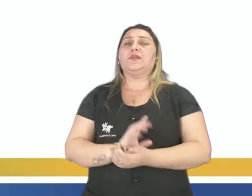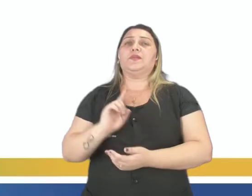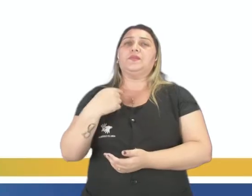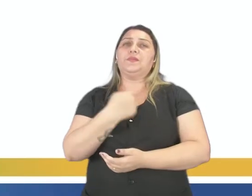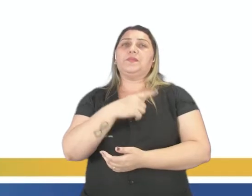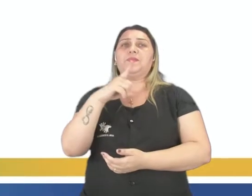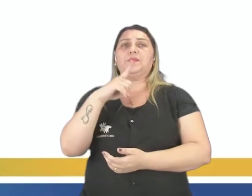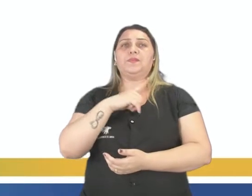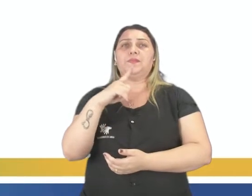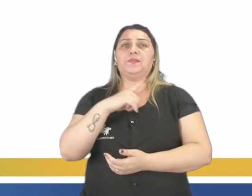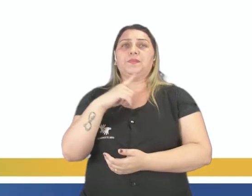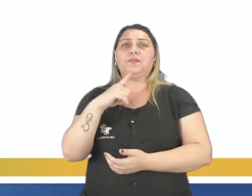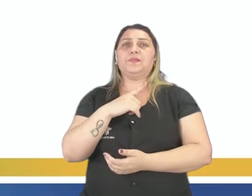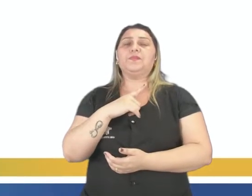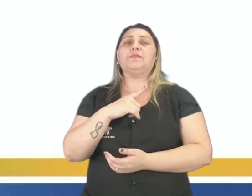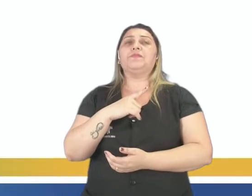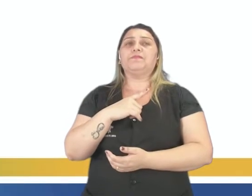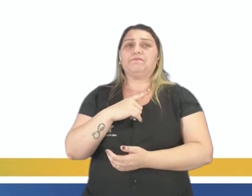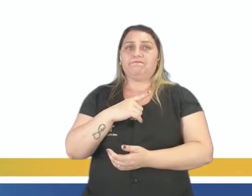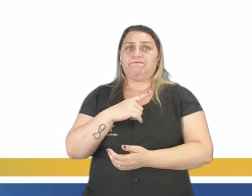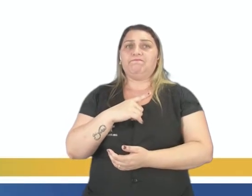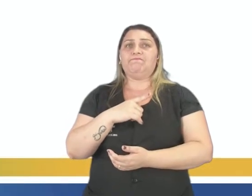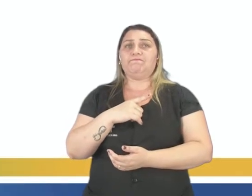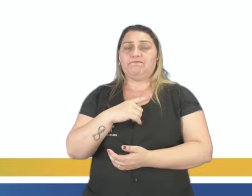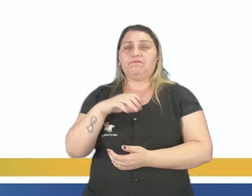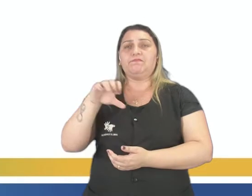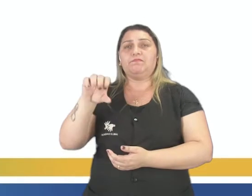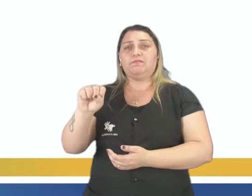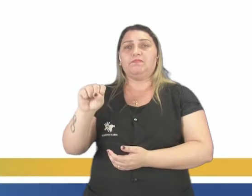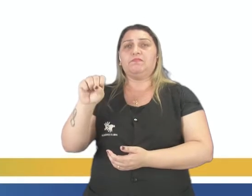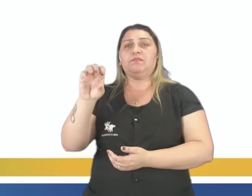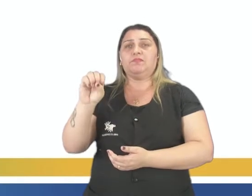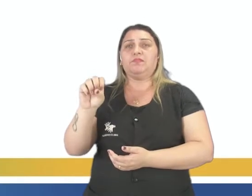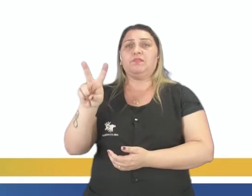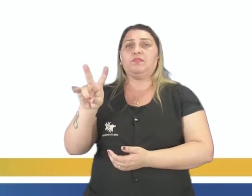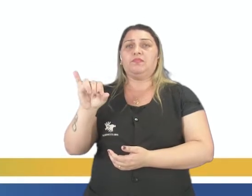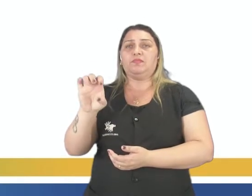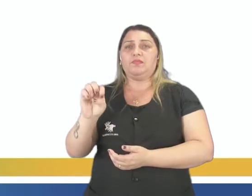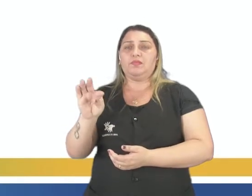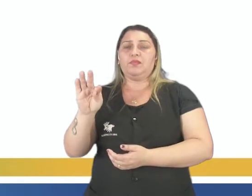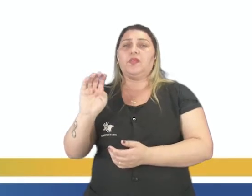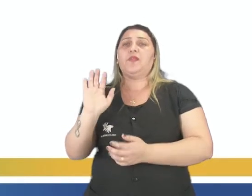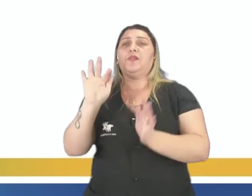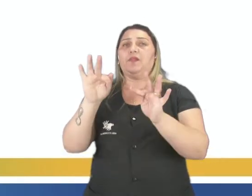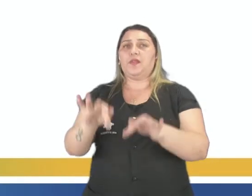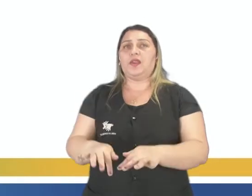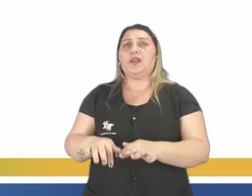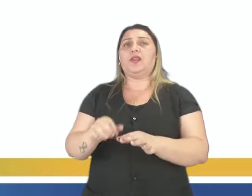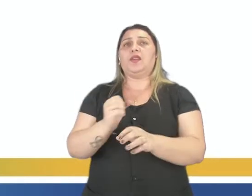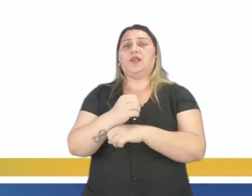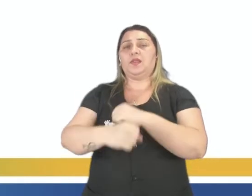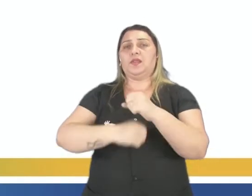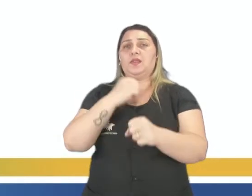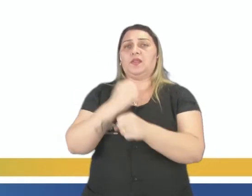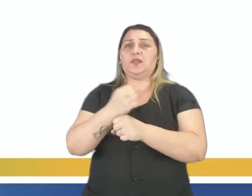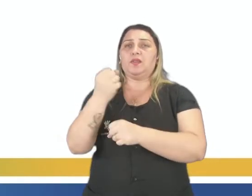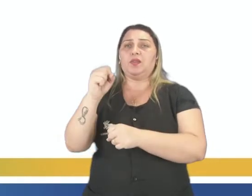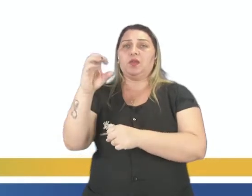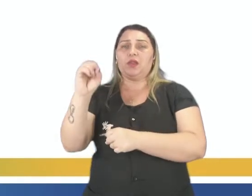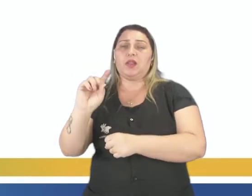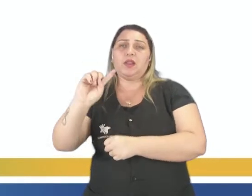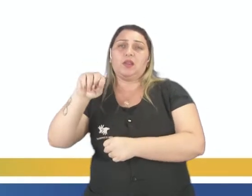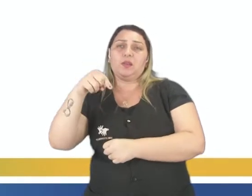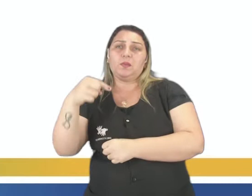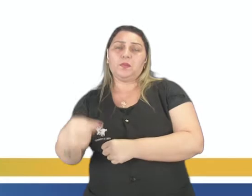gente tem então, né, o suporte soviético, né, para Cuba até o fim da década de 80. Só que aí